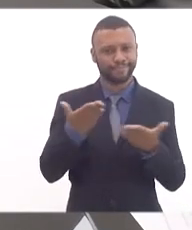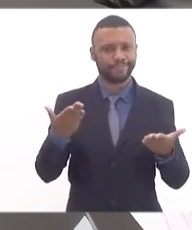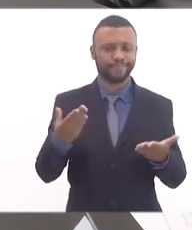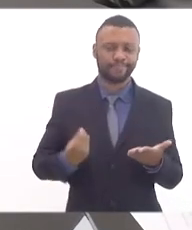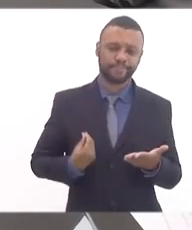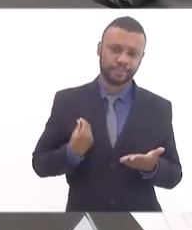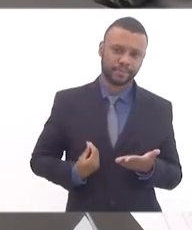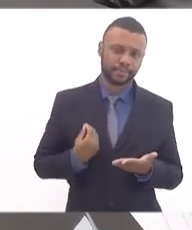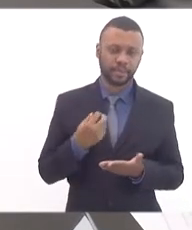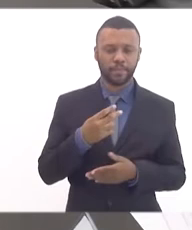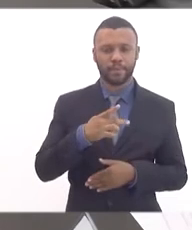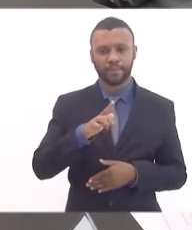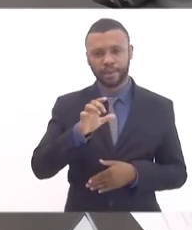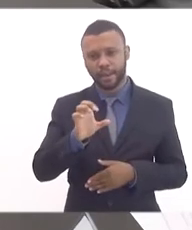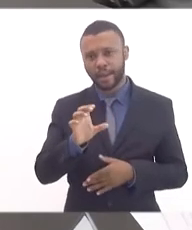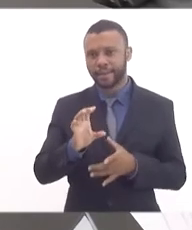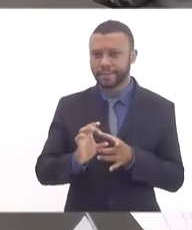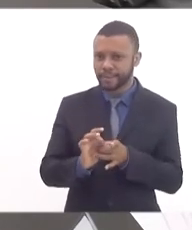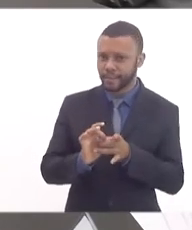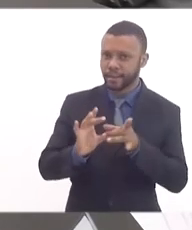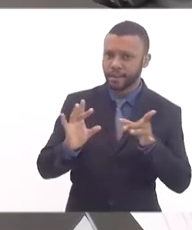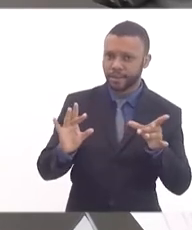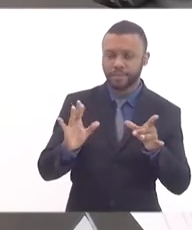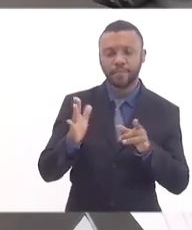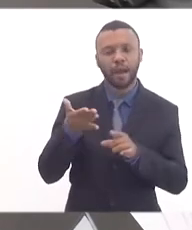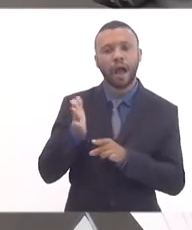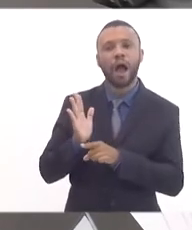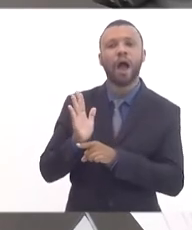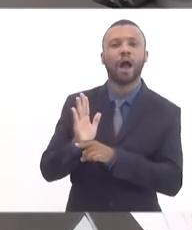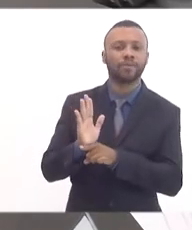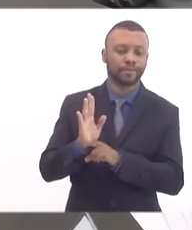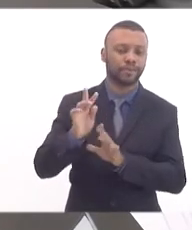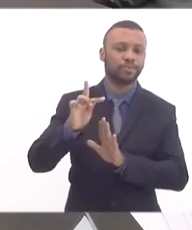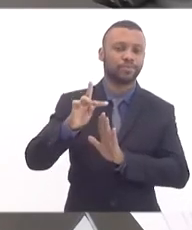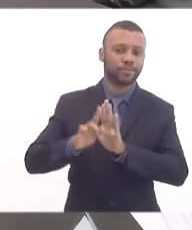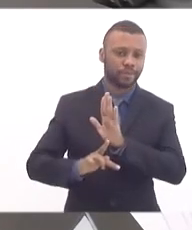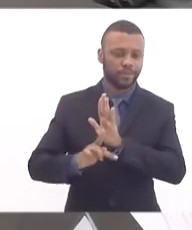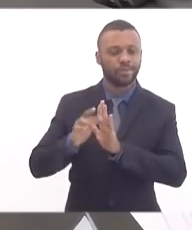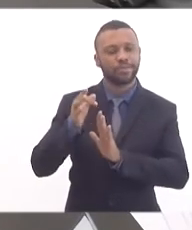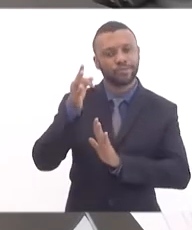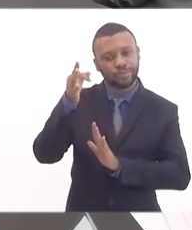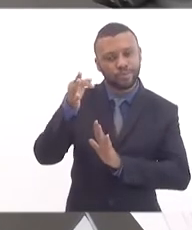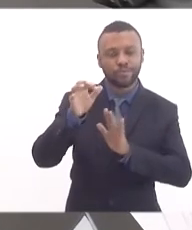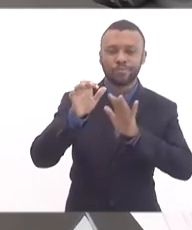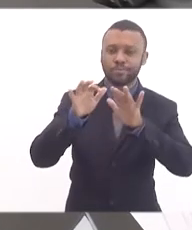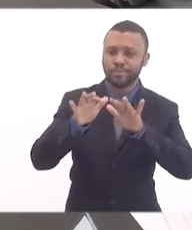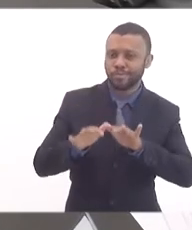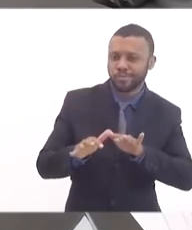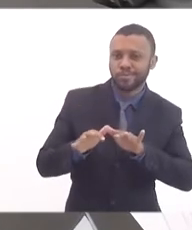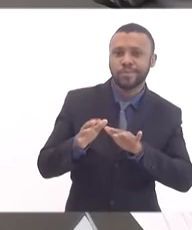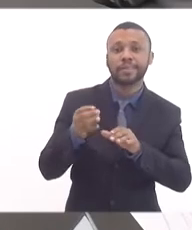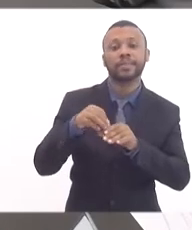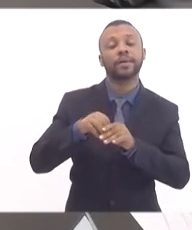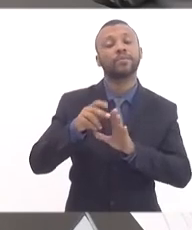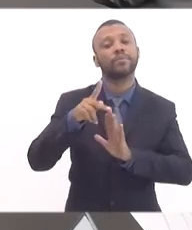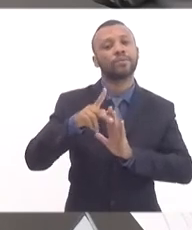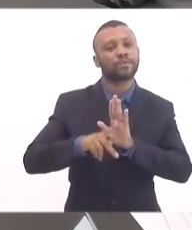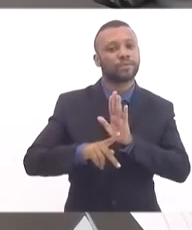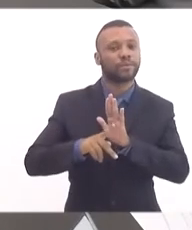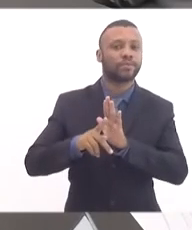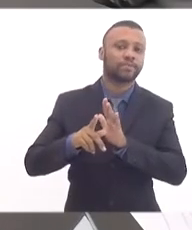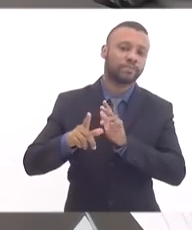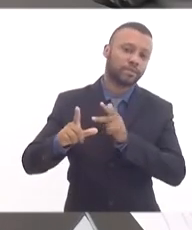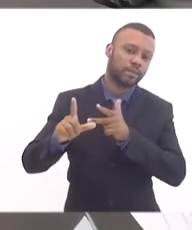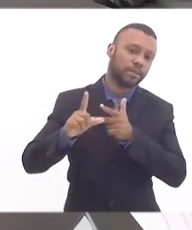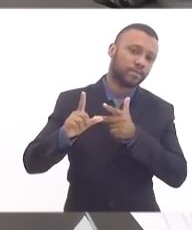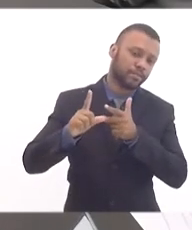está à disposição para colaborar com esse projeto e será ouvida formalmente no processo legislativo como sempre eu